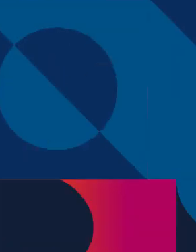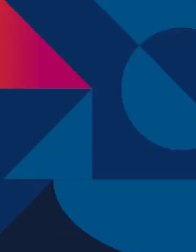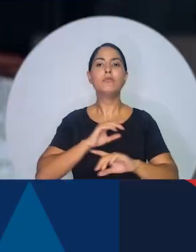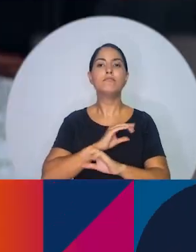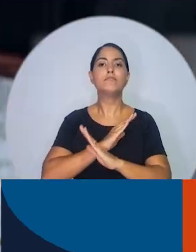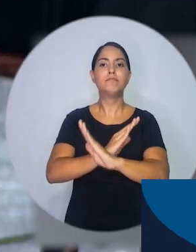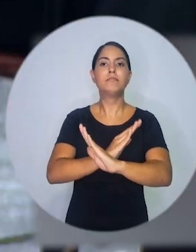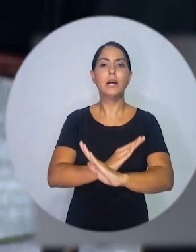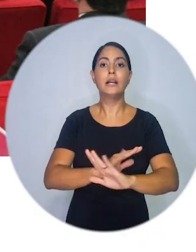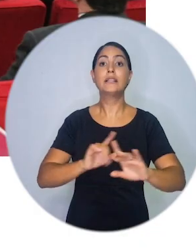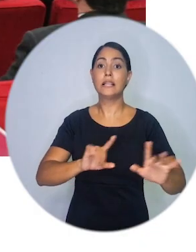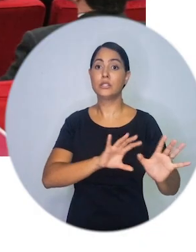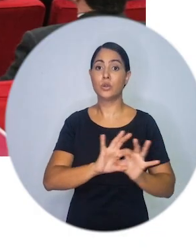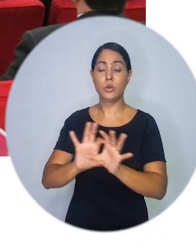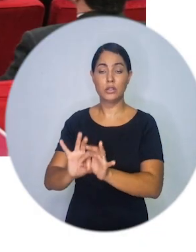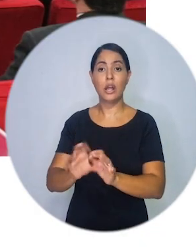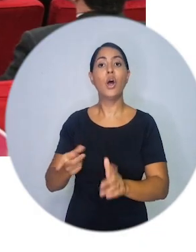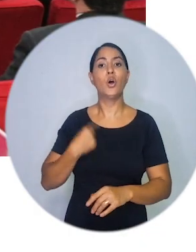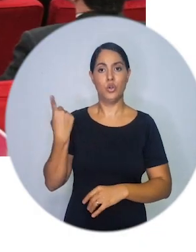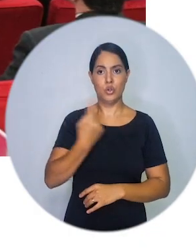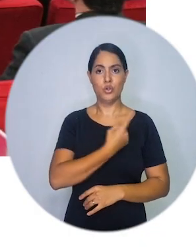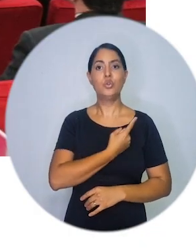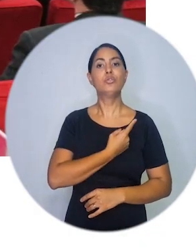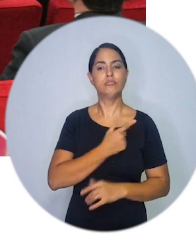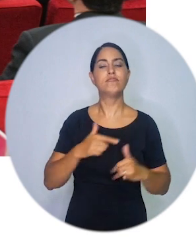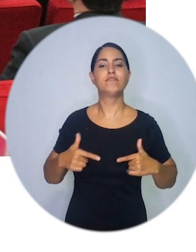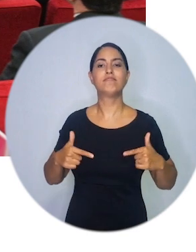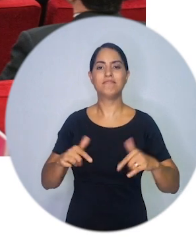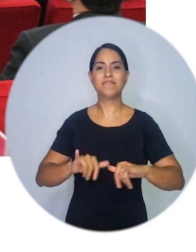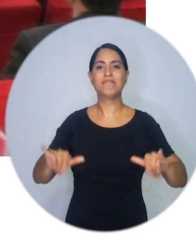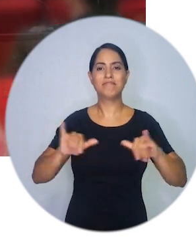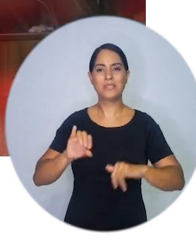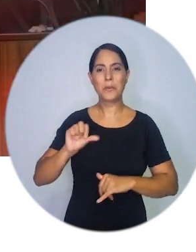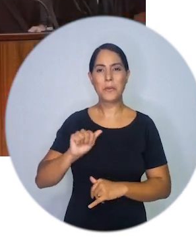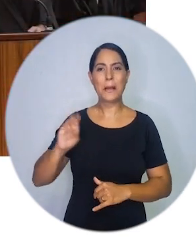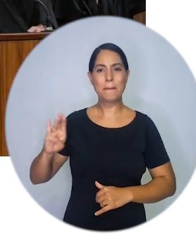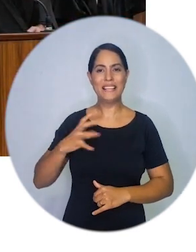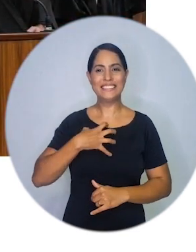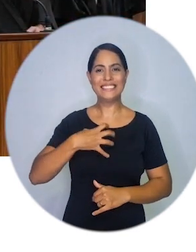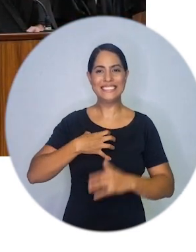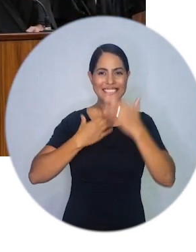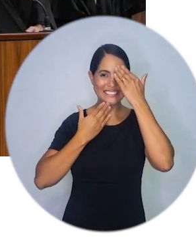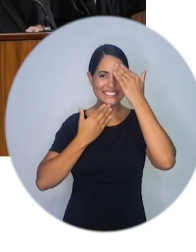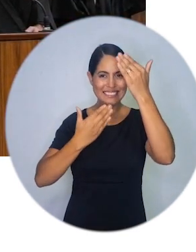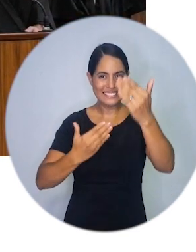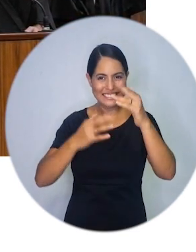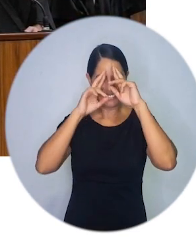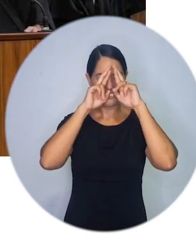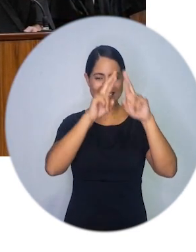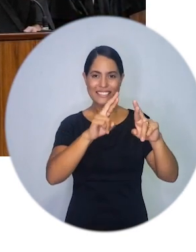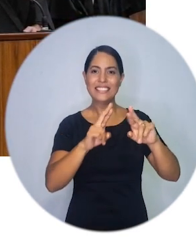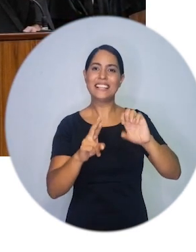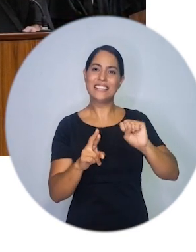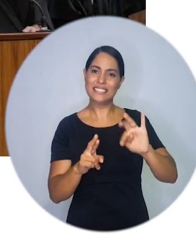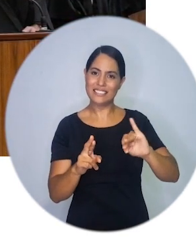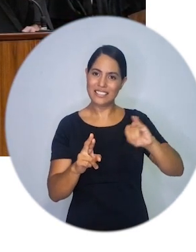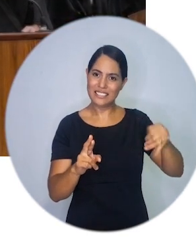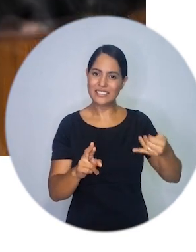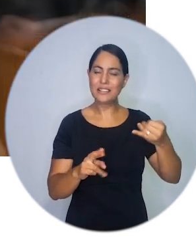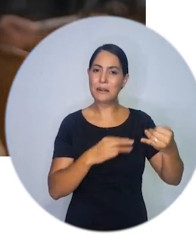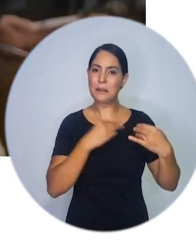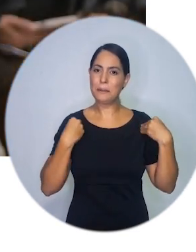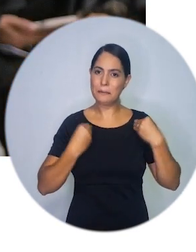espírito do Estado Democrático de Direito. Em nome da advocacia brasileira, expresso nossa gratidão e nosso respeito ao